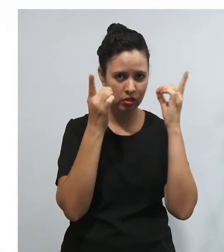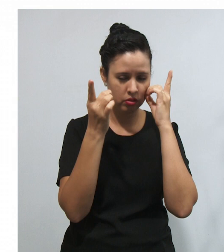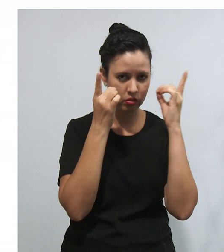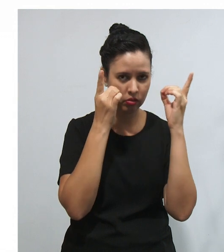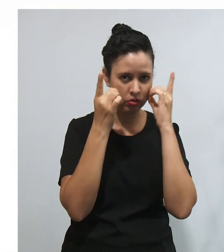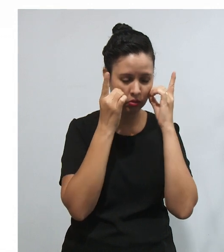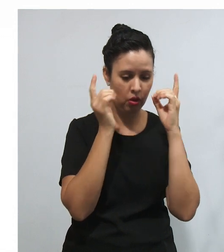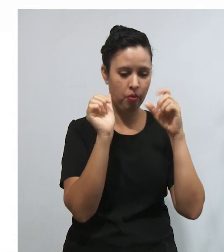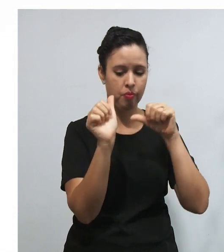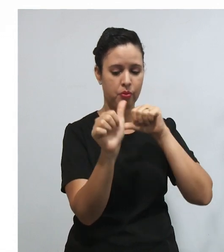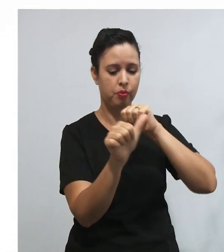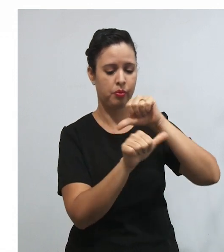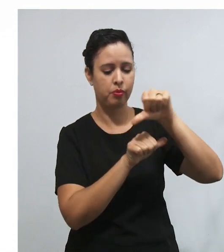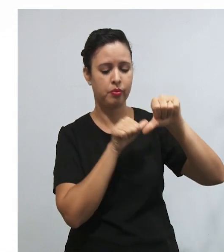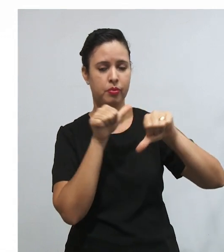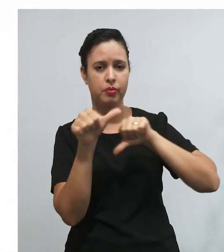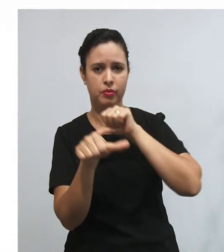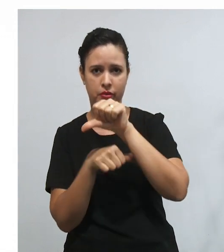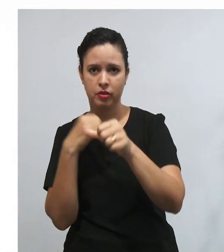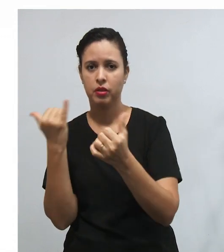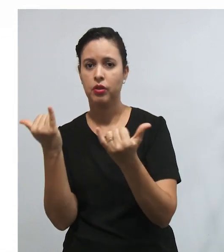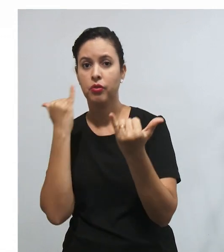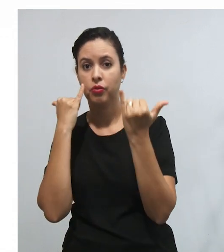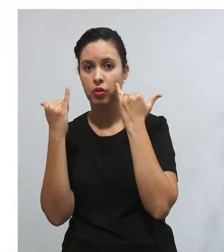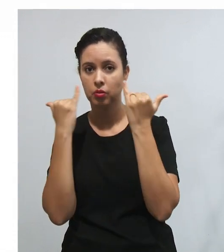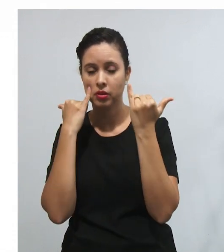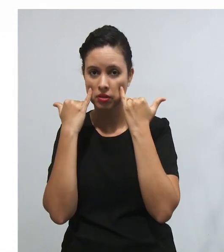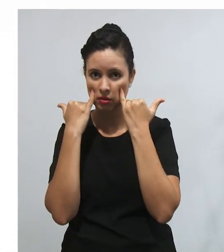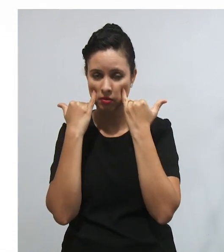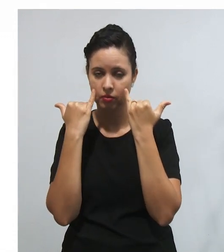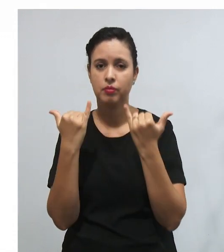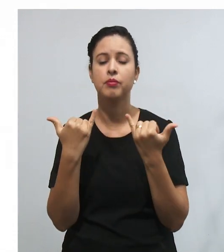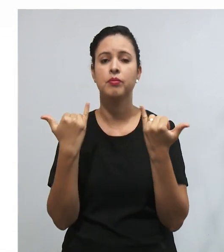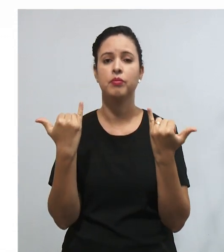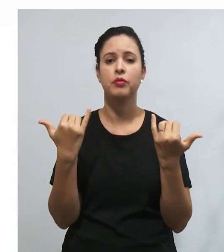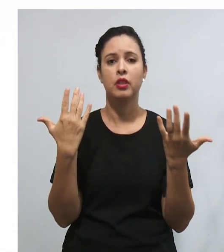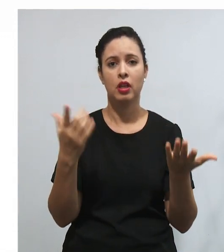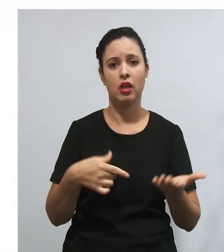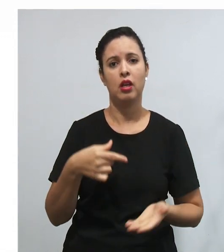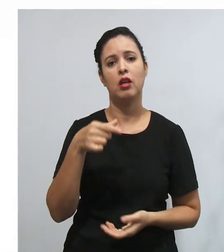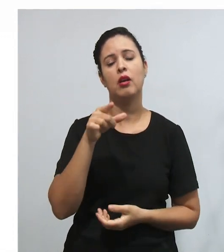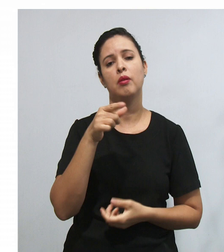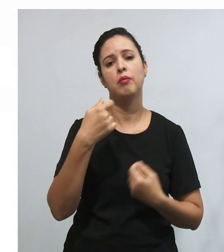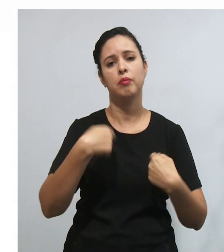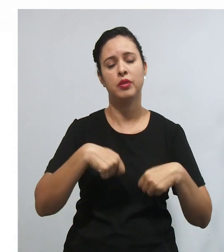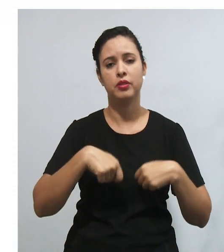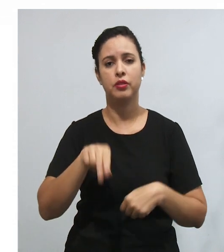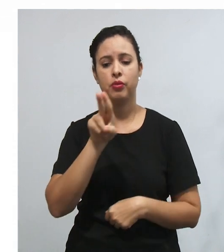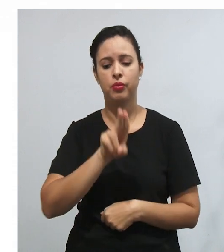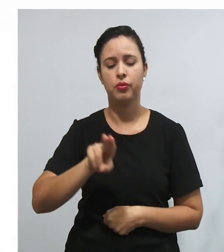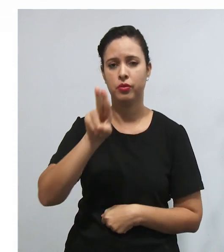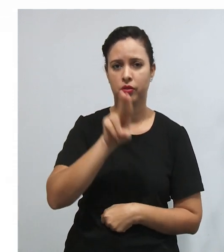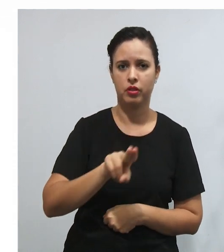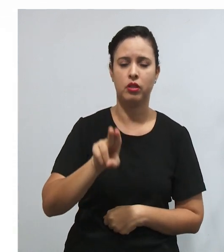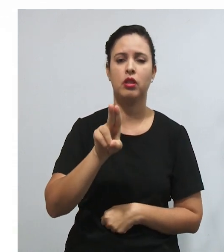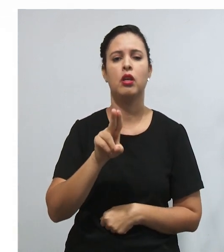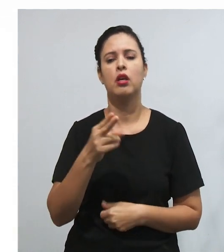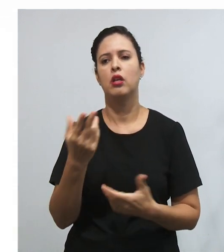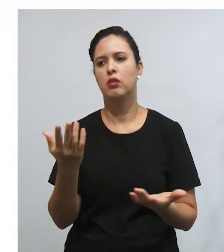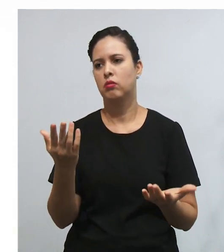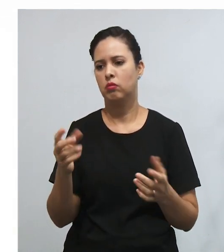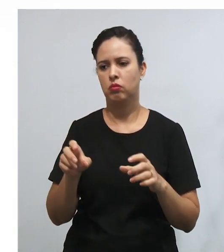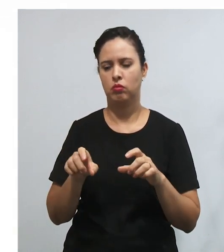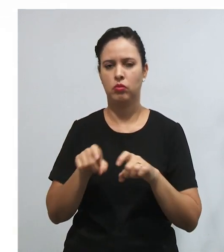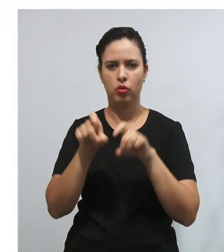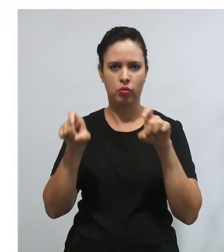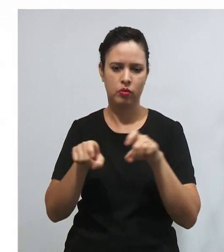em informação. Tá? É necessário o auxílio de uma máquina eletrônica. Tá? Então, vai precisar sim de um dispositivo. Aqui